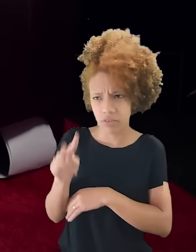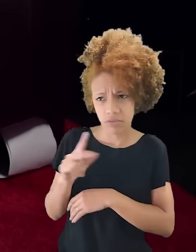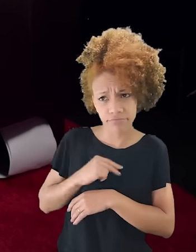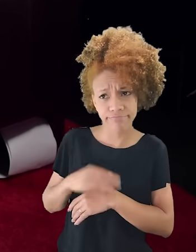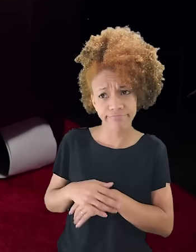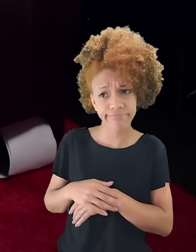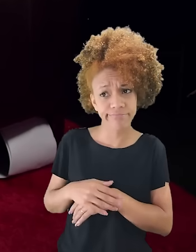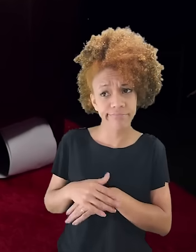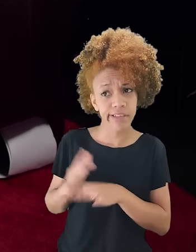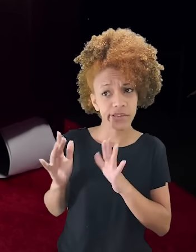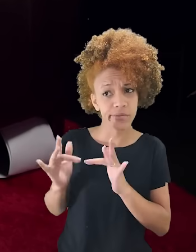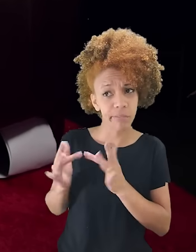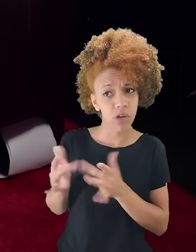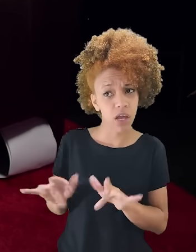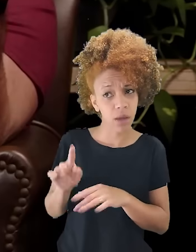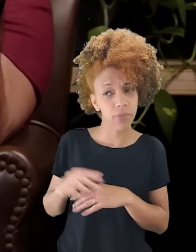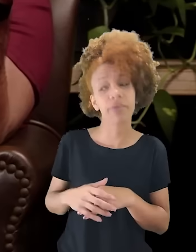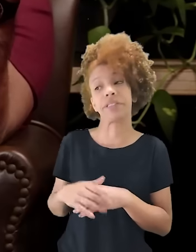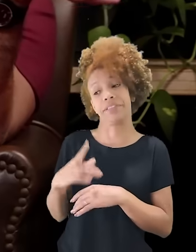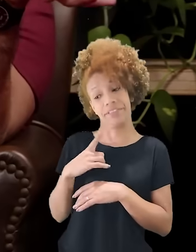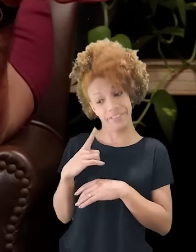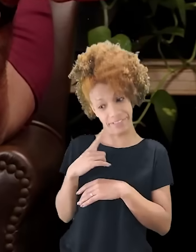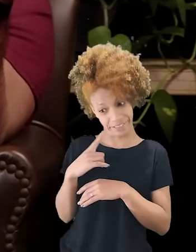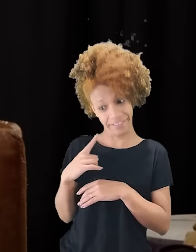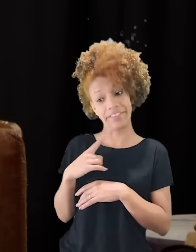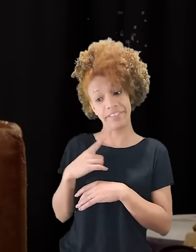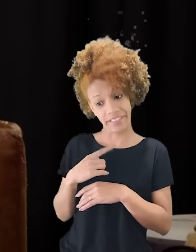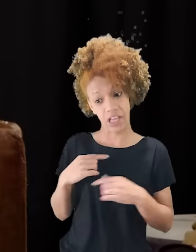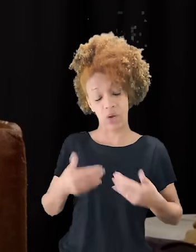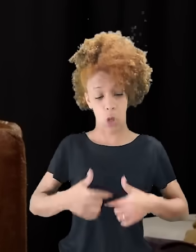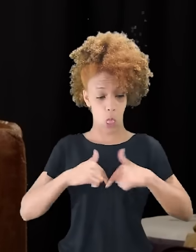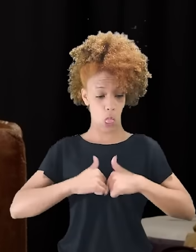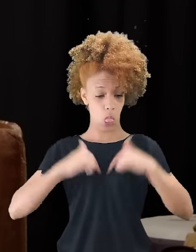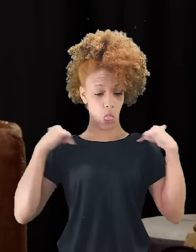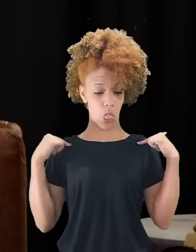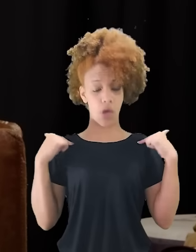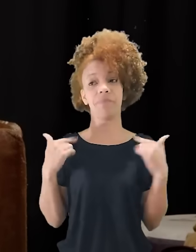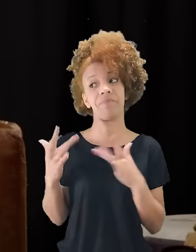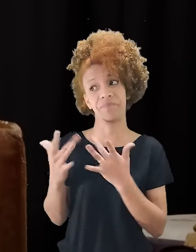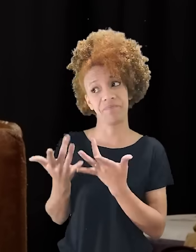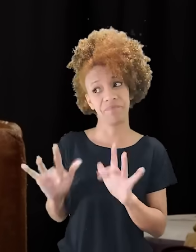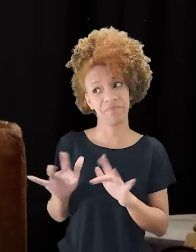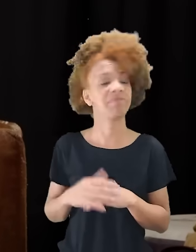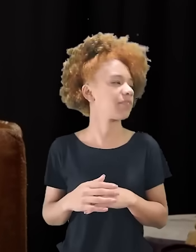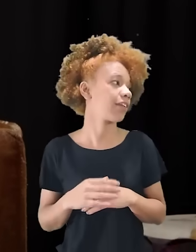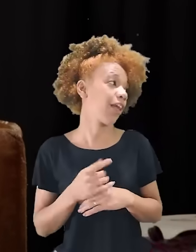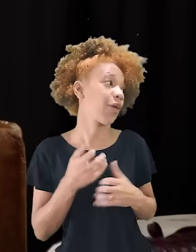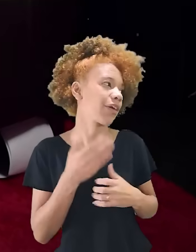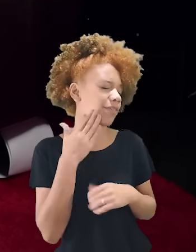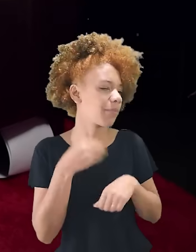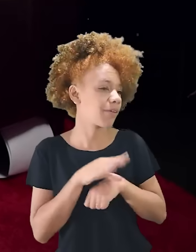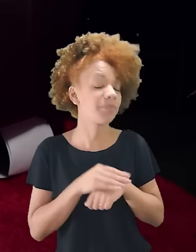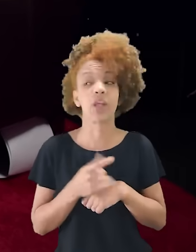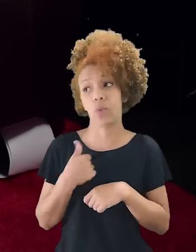festa vi alguém de crop eu te falava acabou de terminar o namoro porque fo tem dessas quando TR de decotão acabou de terminar o namor é isso que eu